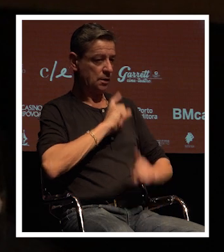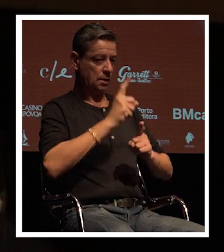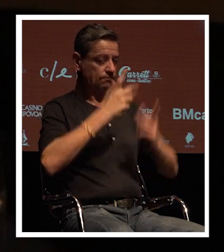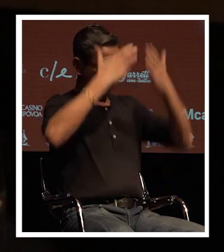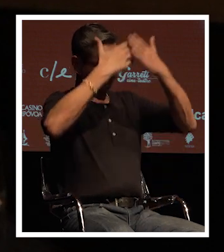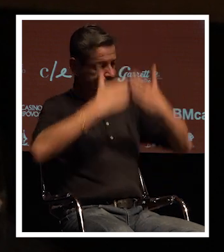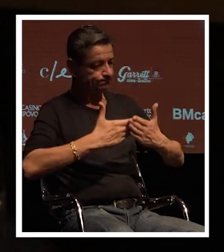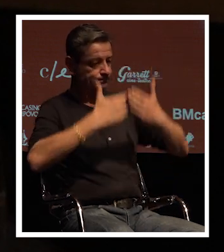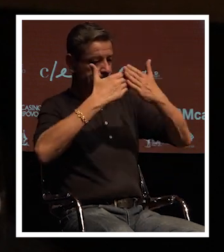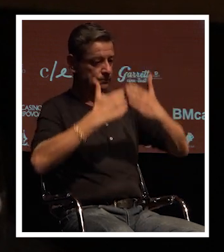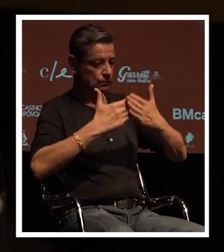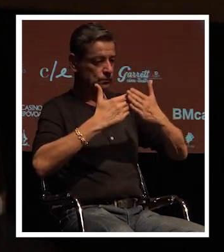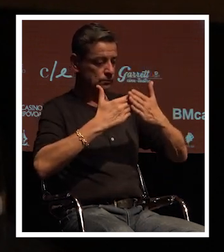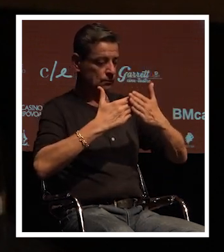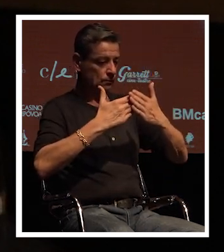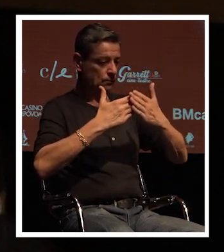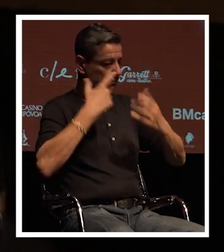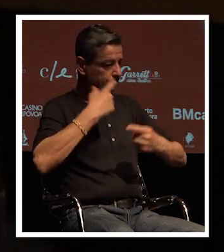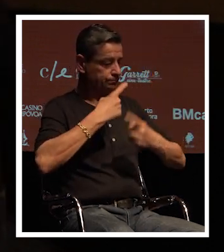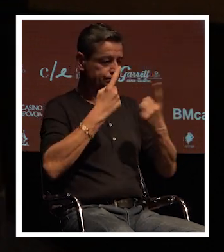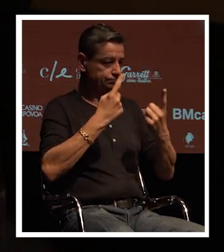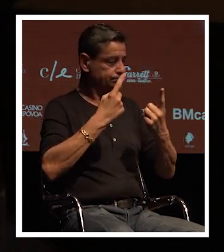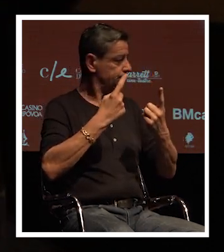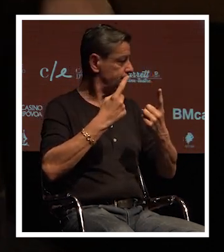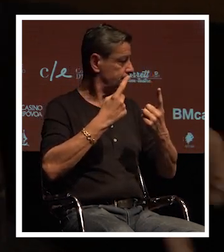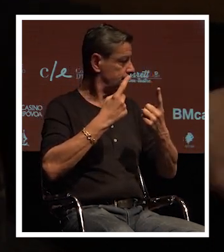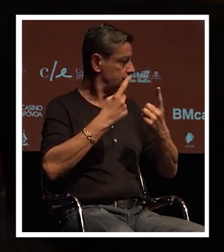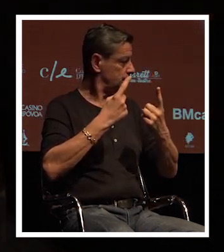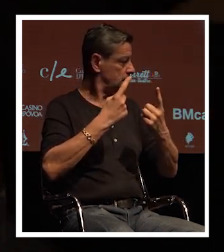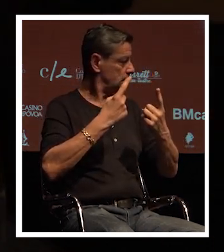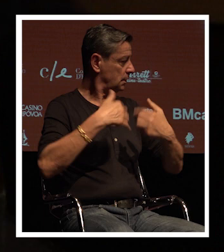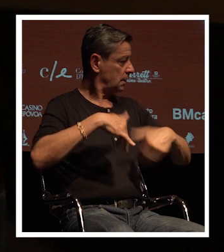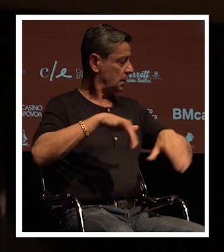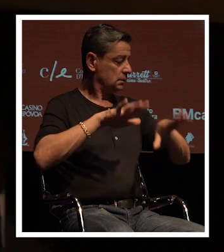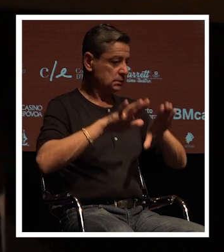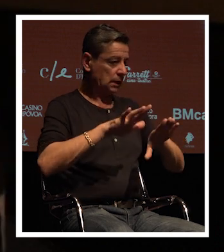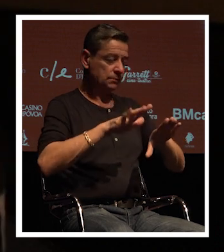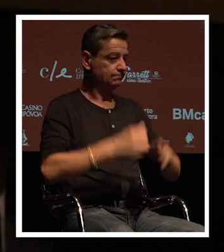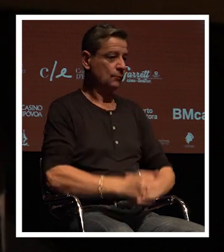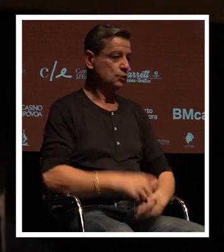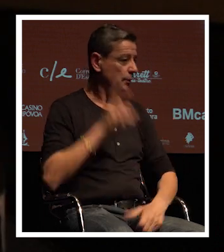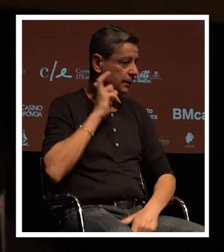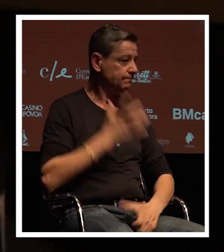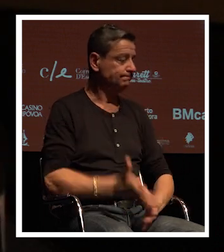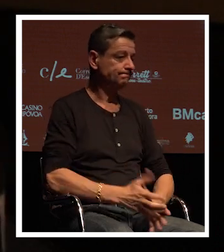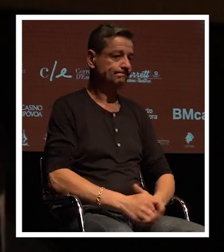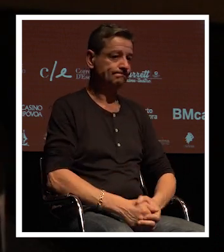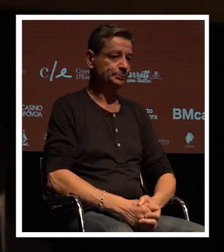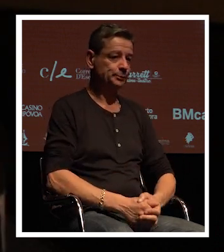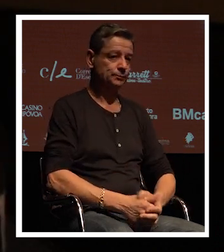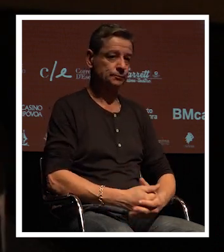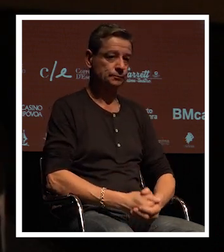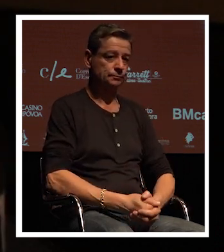é querida amor essa luz que lhe é querida se razão seria minha se razão seria